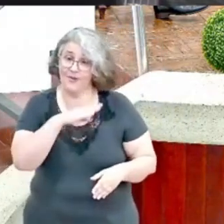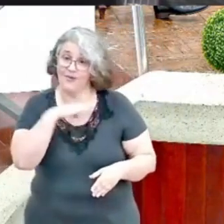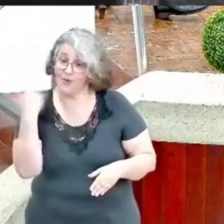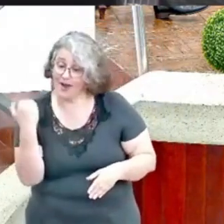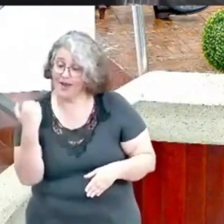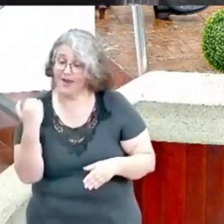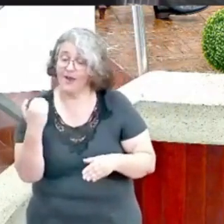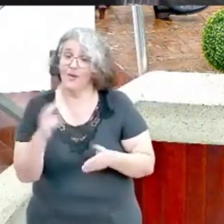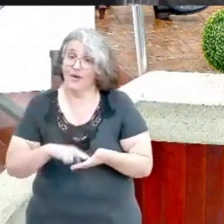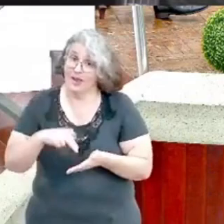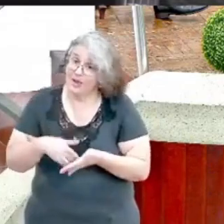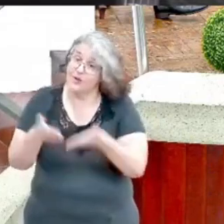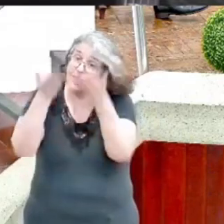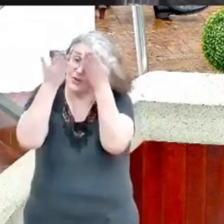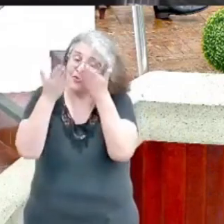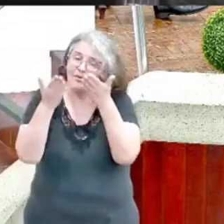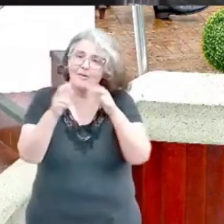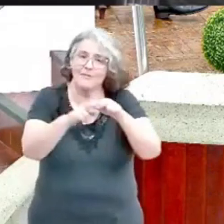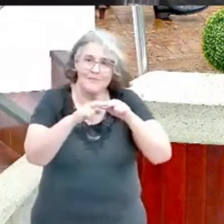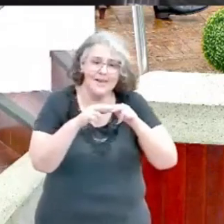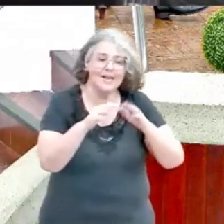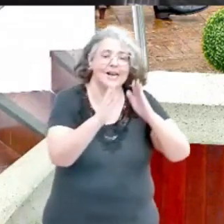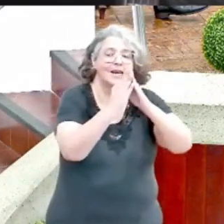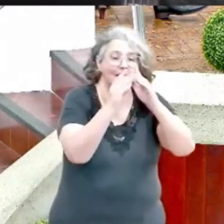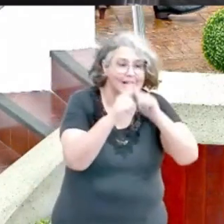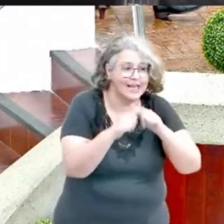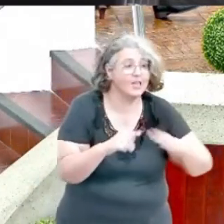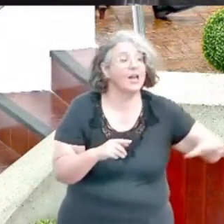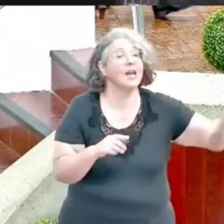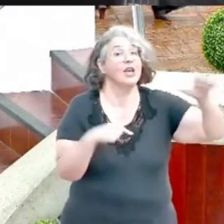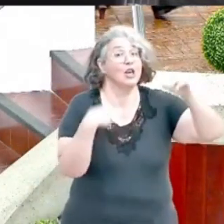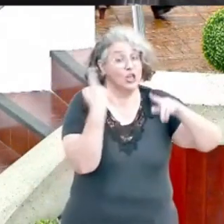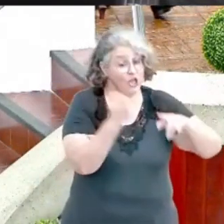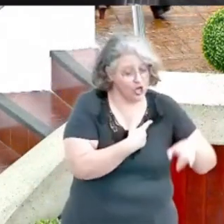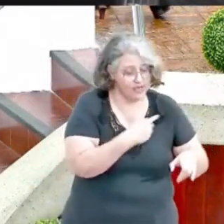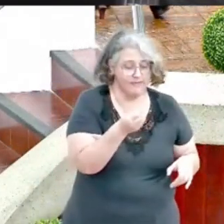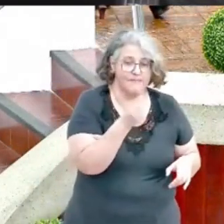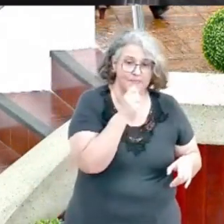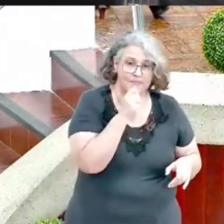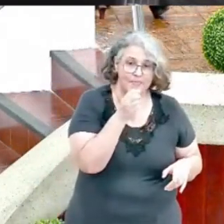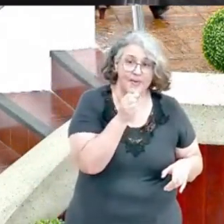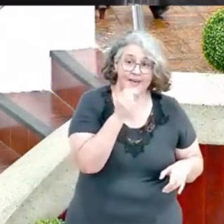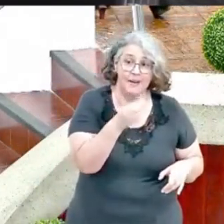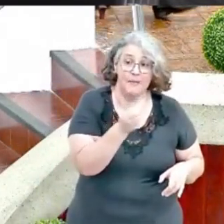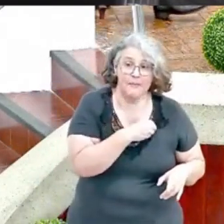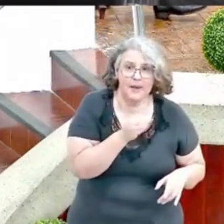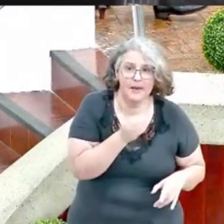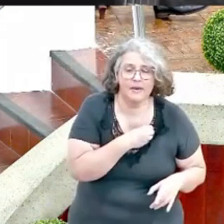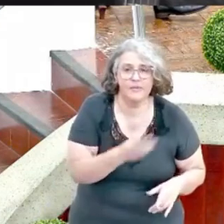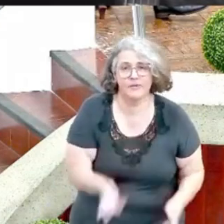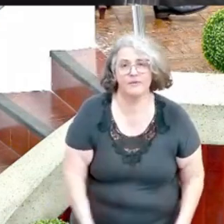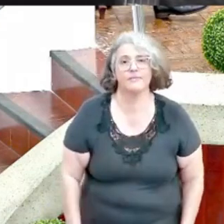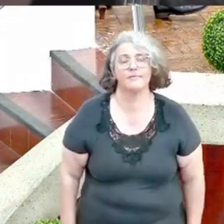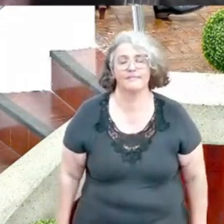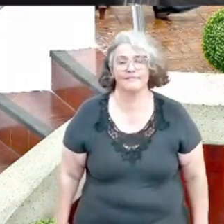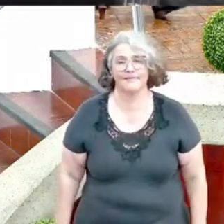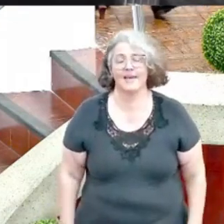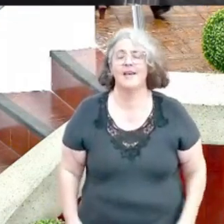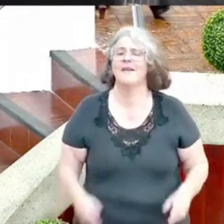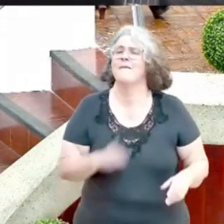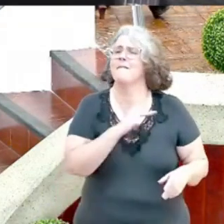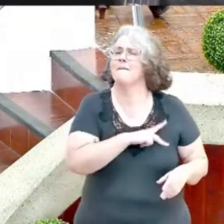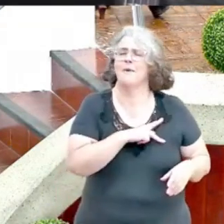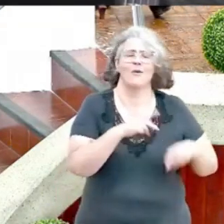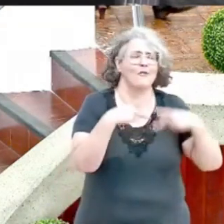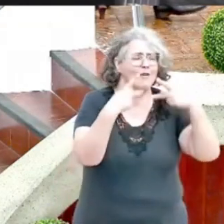igreja. E o texto sagrado diz, sendo nós ainda pecadores. Paulo disse coisas maravilhosas sobre a